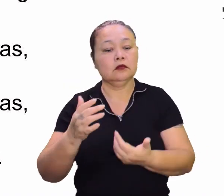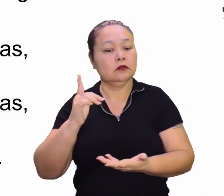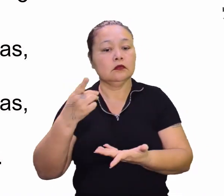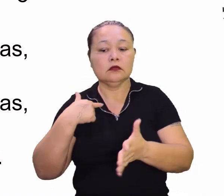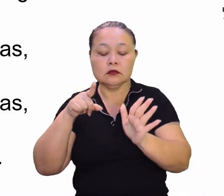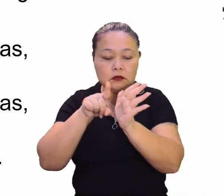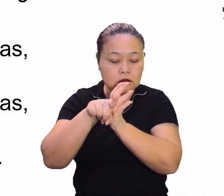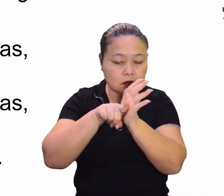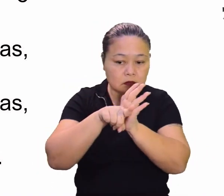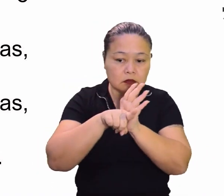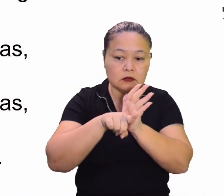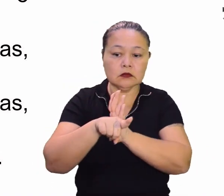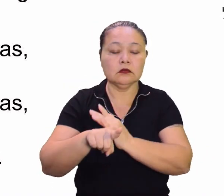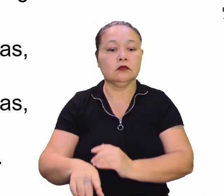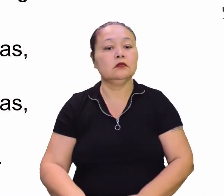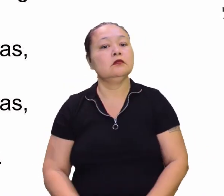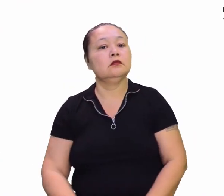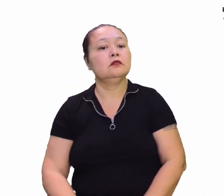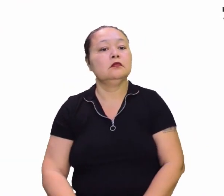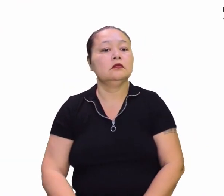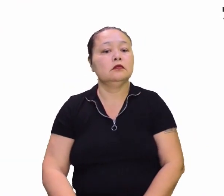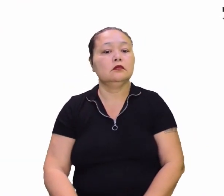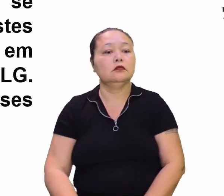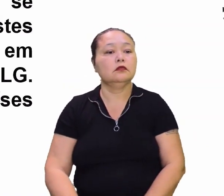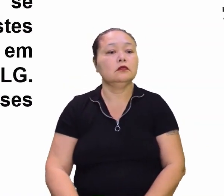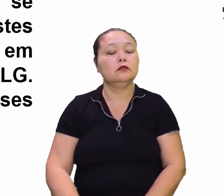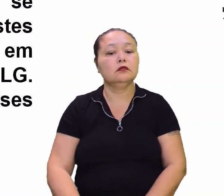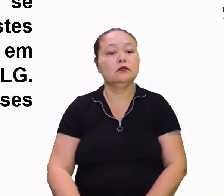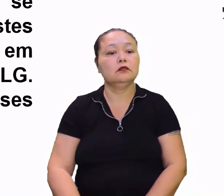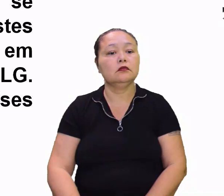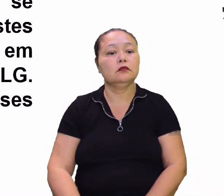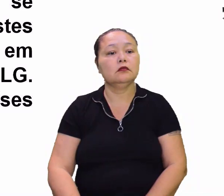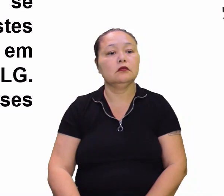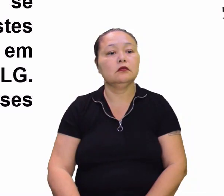Em pesquisa. Exato. Beleza.